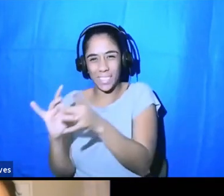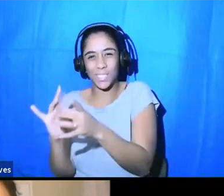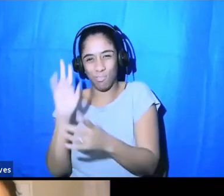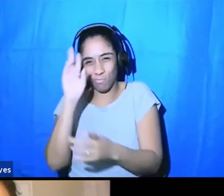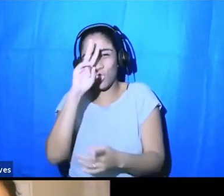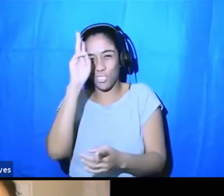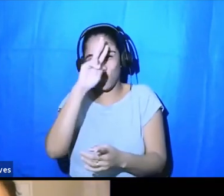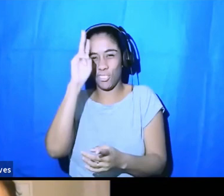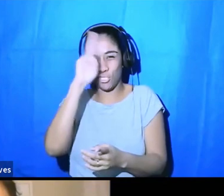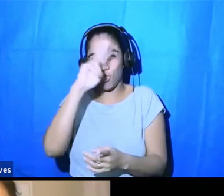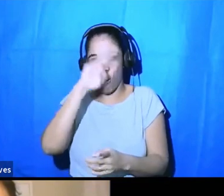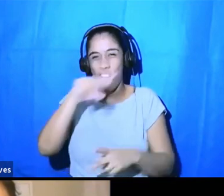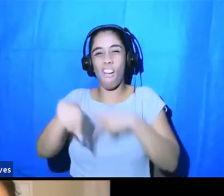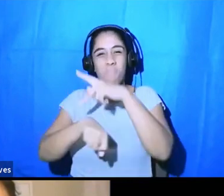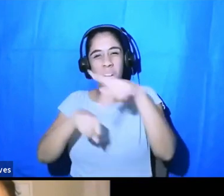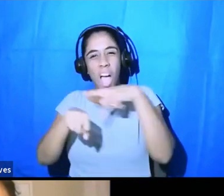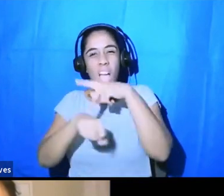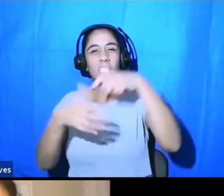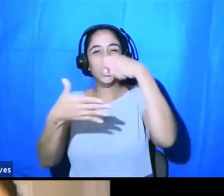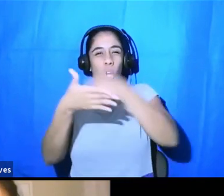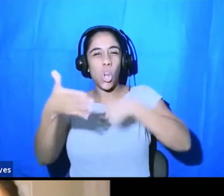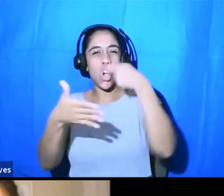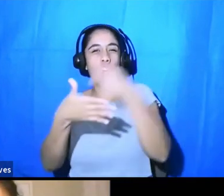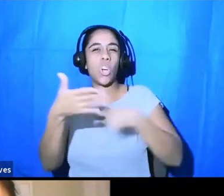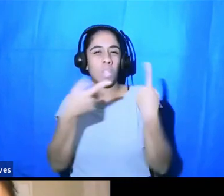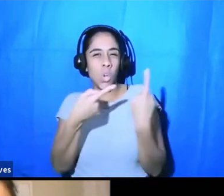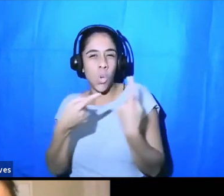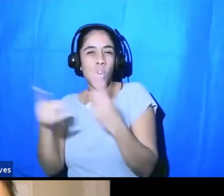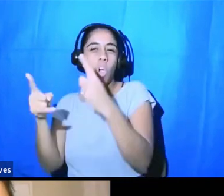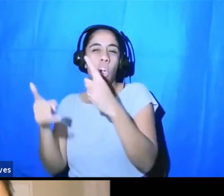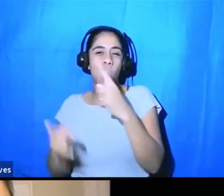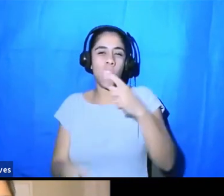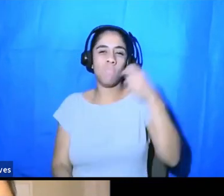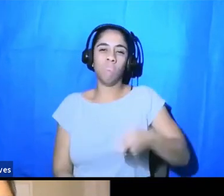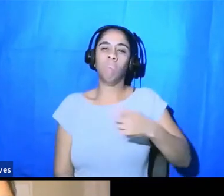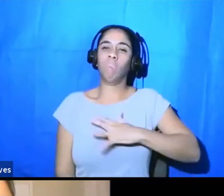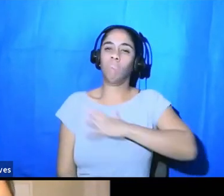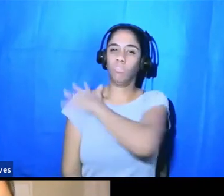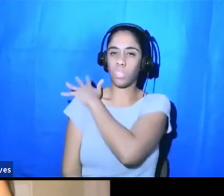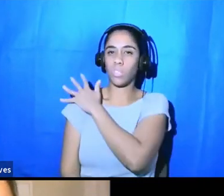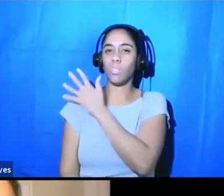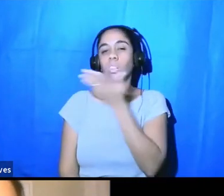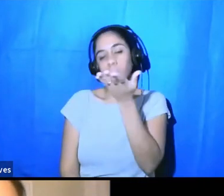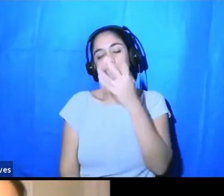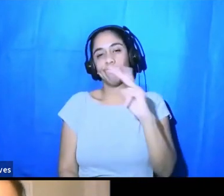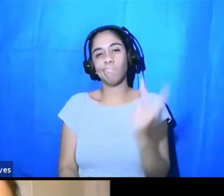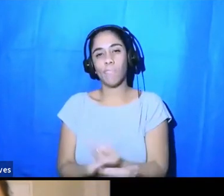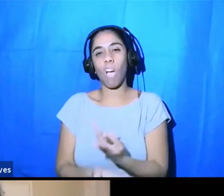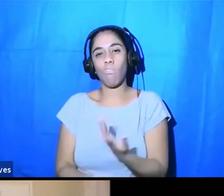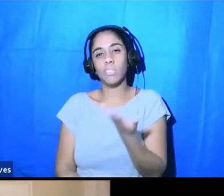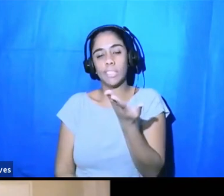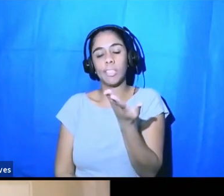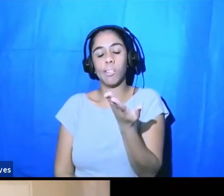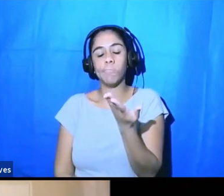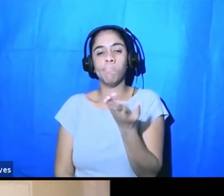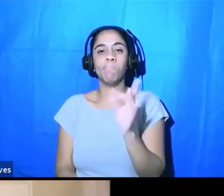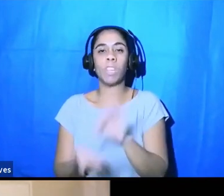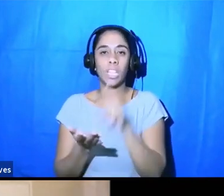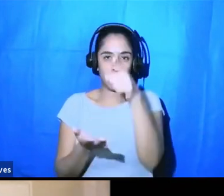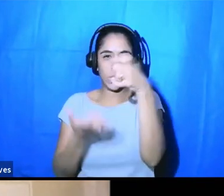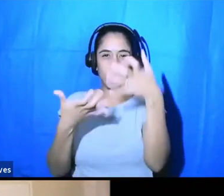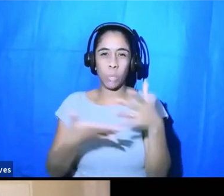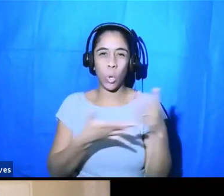história do país, da luta contra a ditadura, dos cenários da ditadura também que vocês viveram. O que principalmente deve mudar